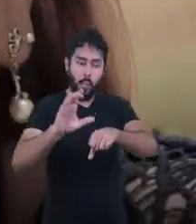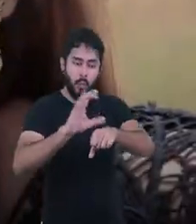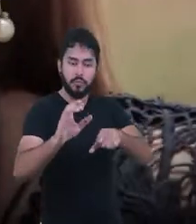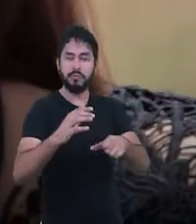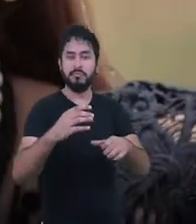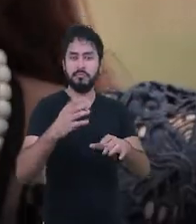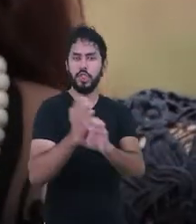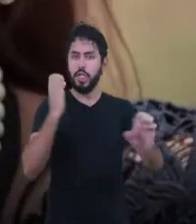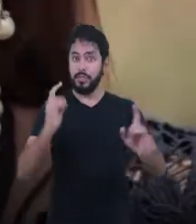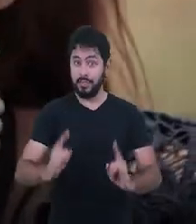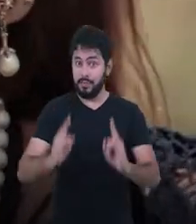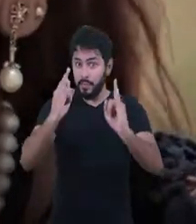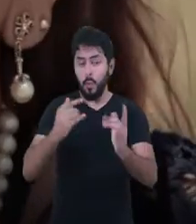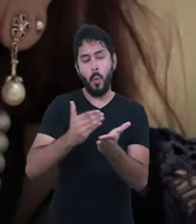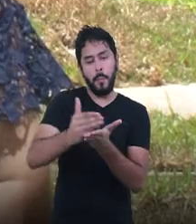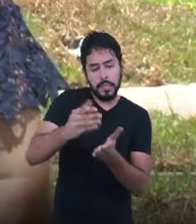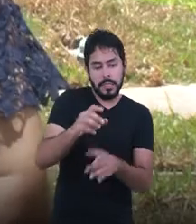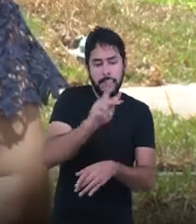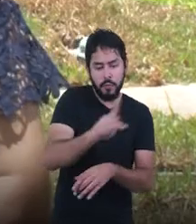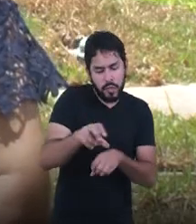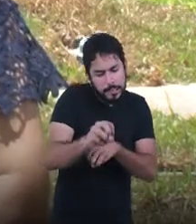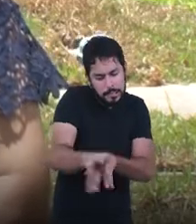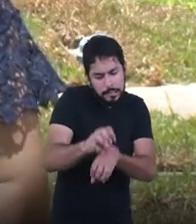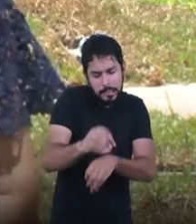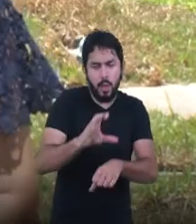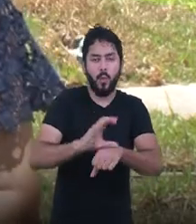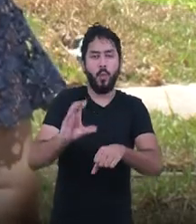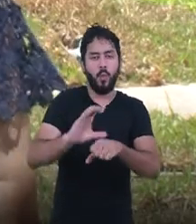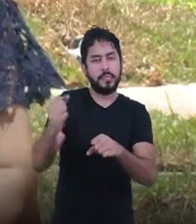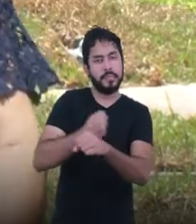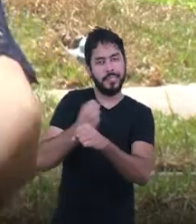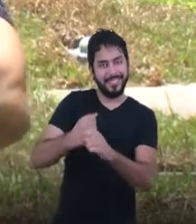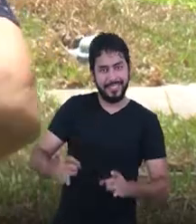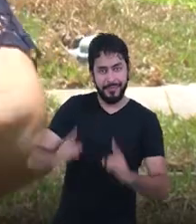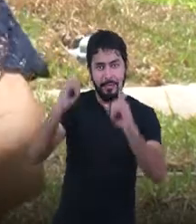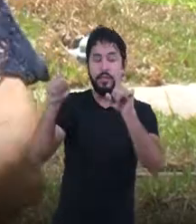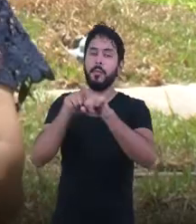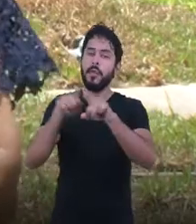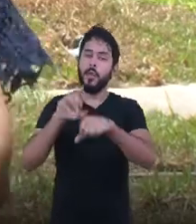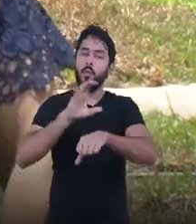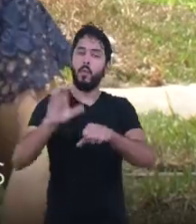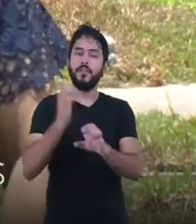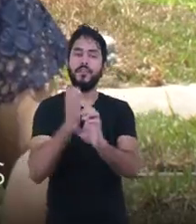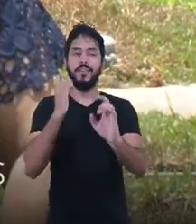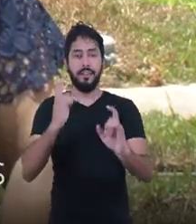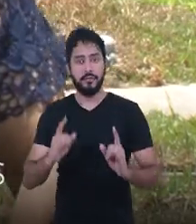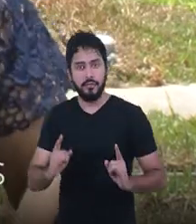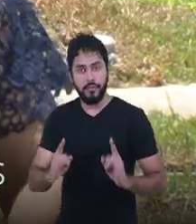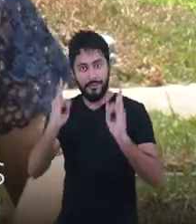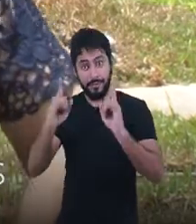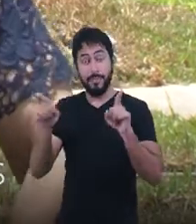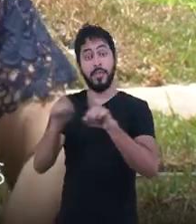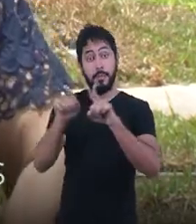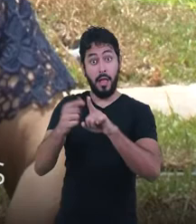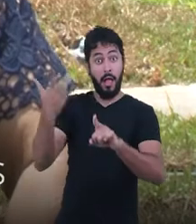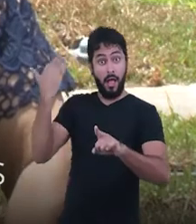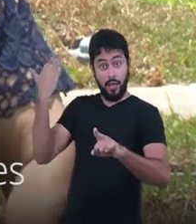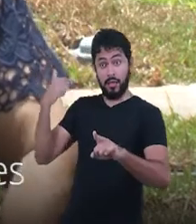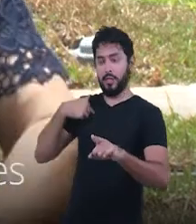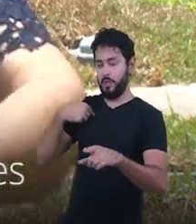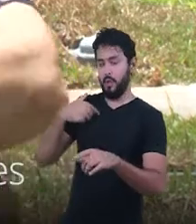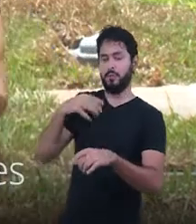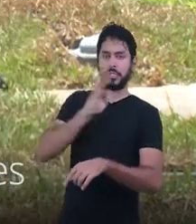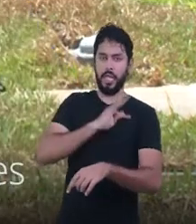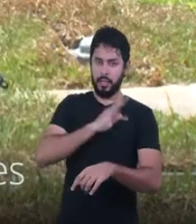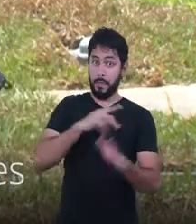com o curso de engenheira civil eu passei a ensinar nos cursos de edificações e no curso de engenharia civil. Quando técnica de estradas, trabalhei em obras de